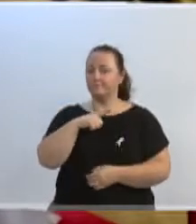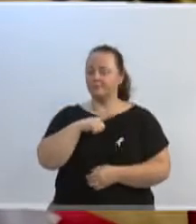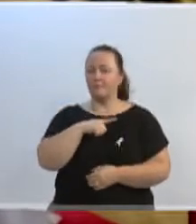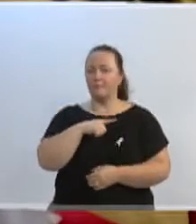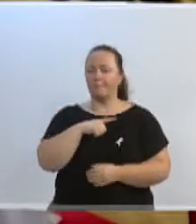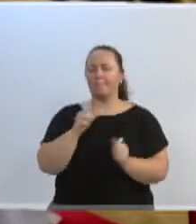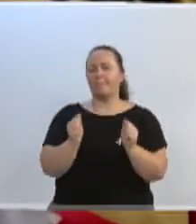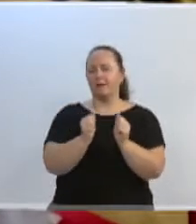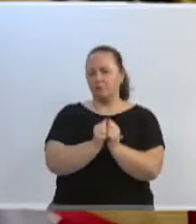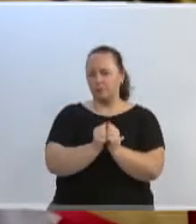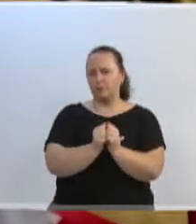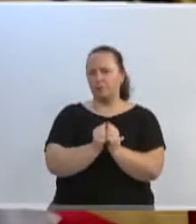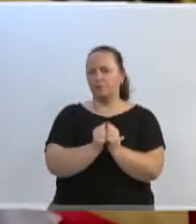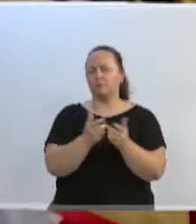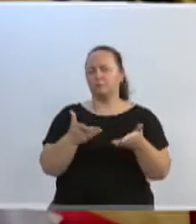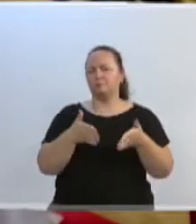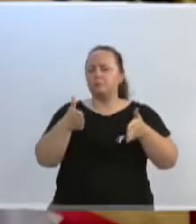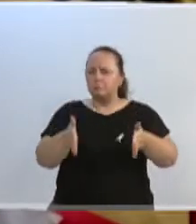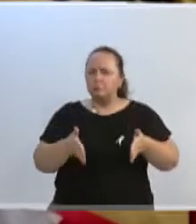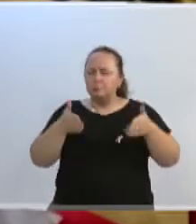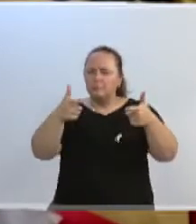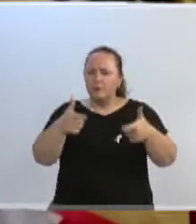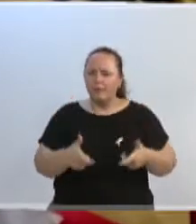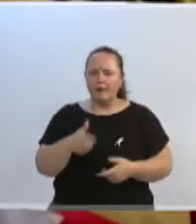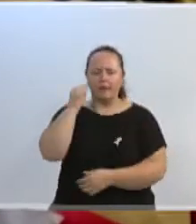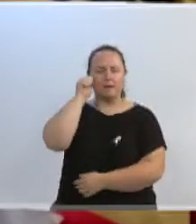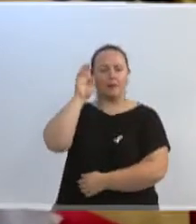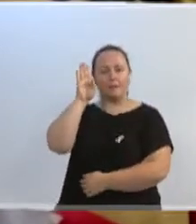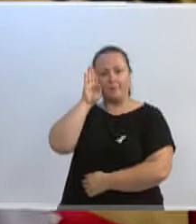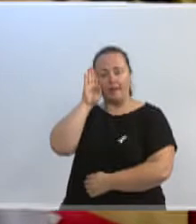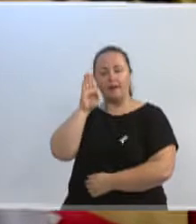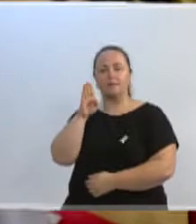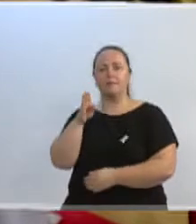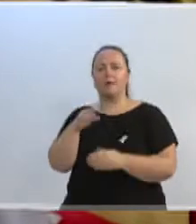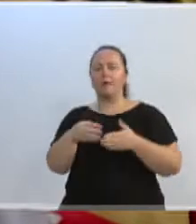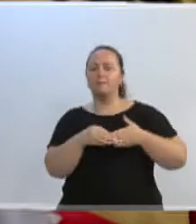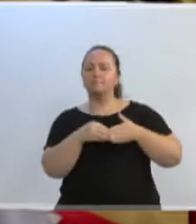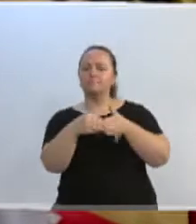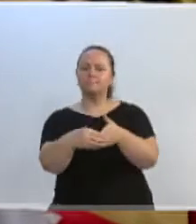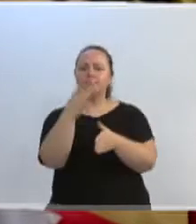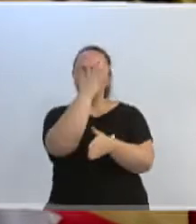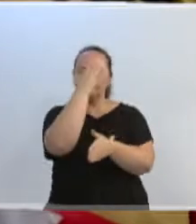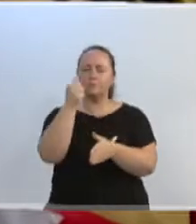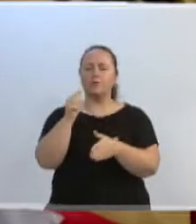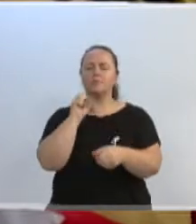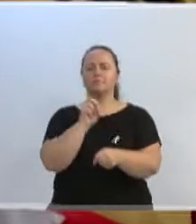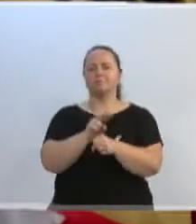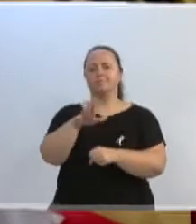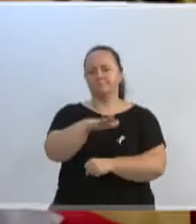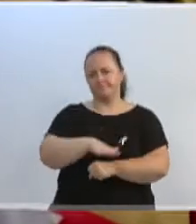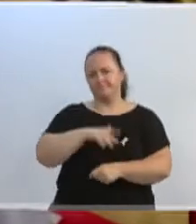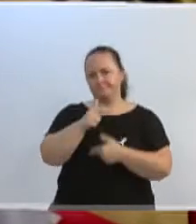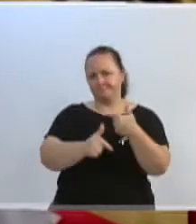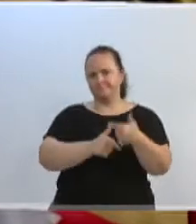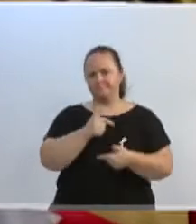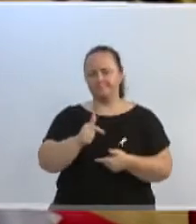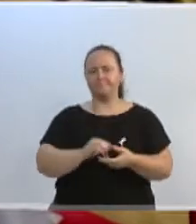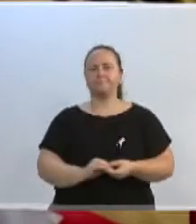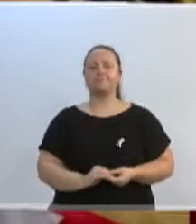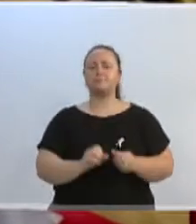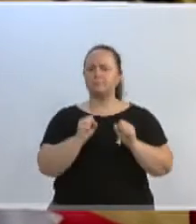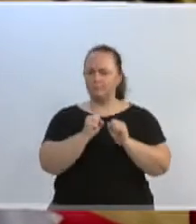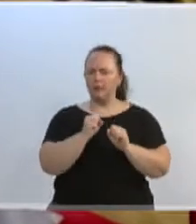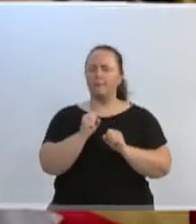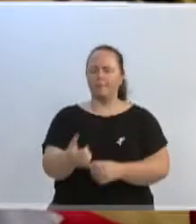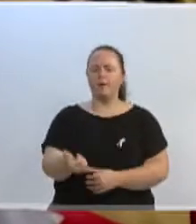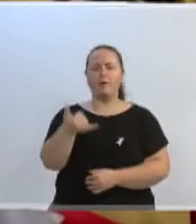com a BlueDef, com a Abada, de encaminhamento de pessoas ao mundo do trabalho. Tá? Vocês podem entrar em contato com o nosso